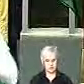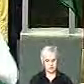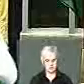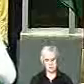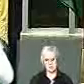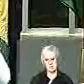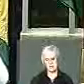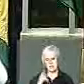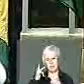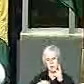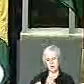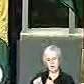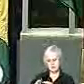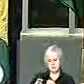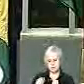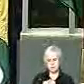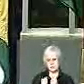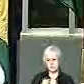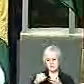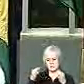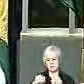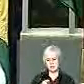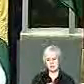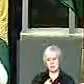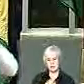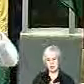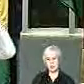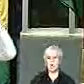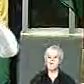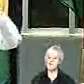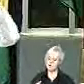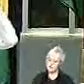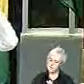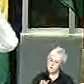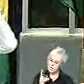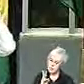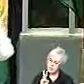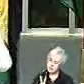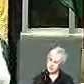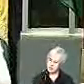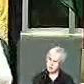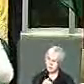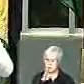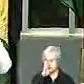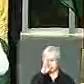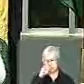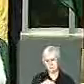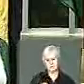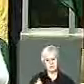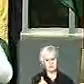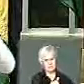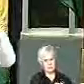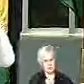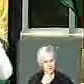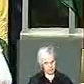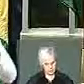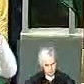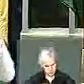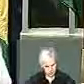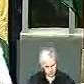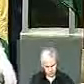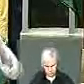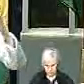educacionais, que certamente o governo é cuidadoso em implementar, mas que seja principalmente para nós, parlamento, que